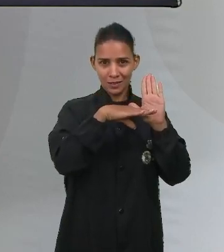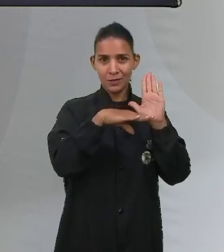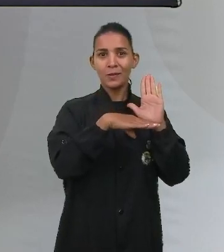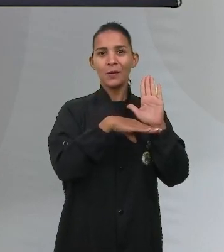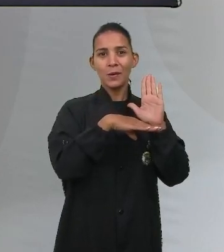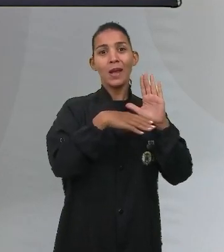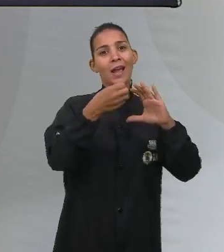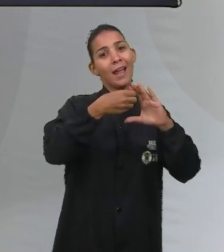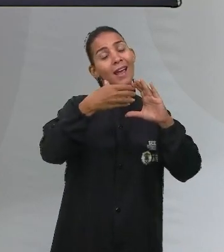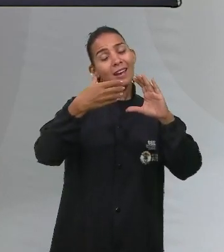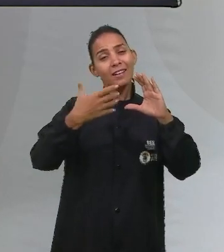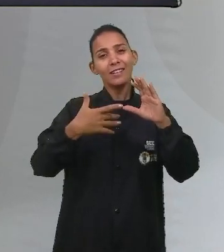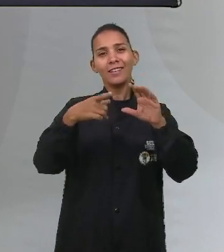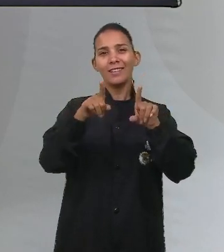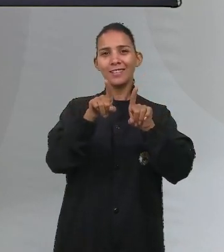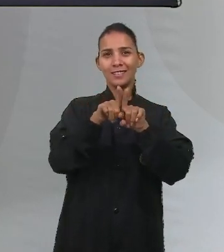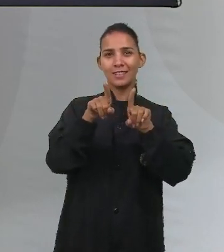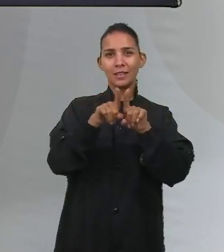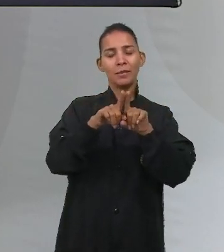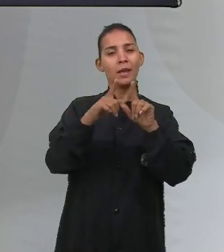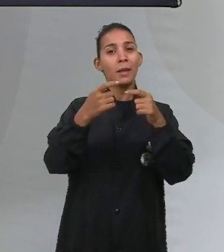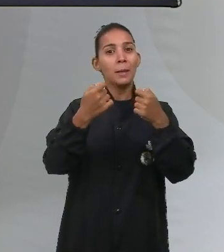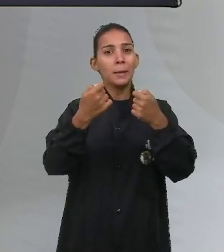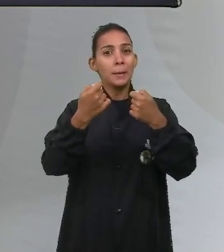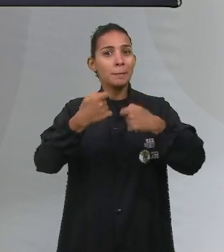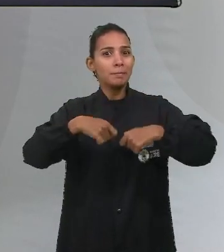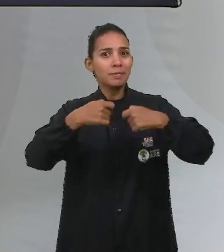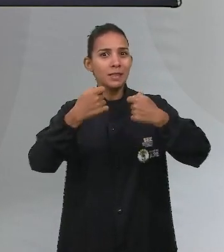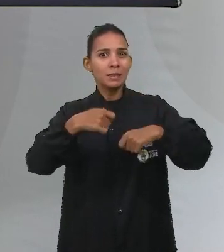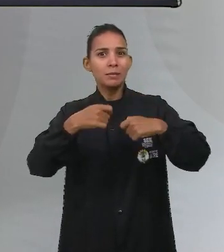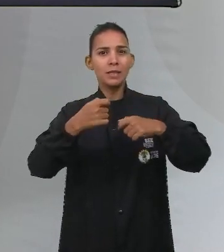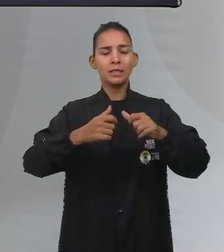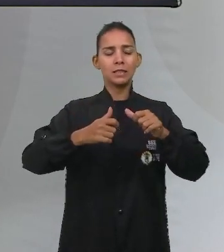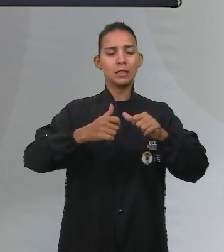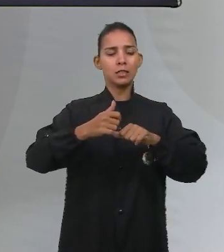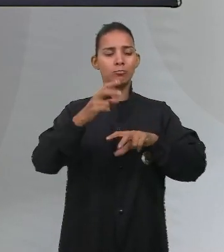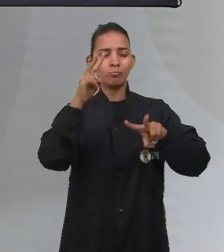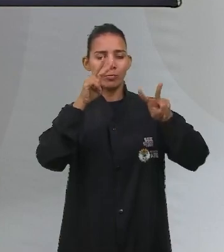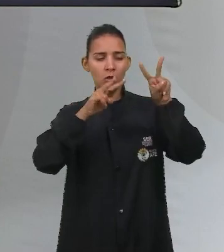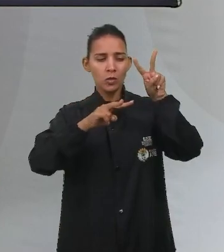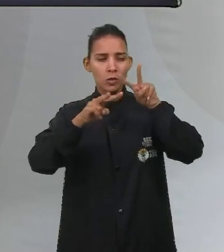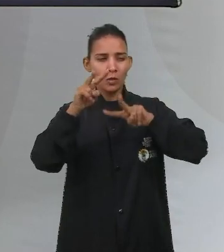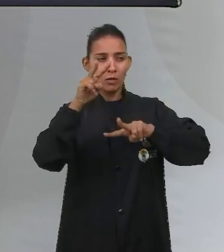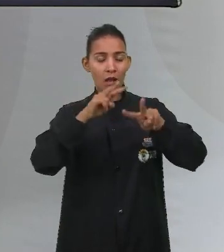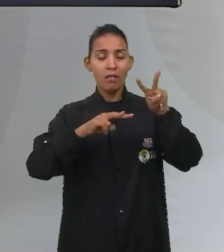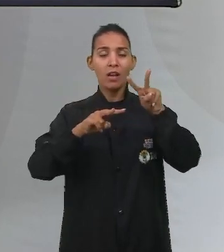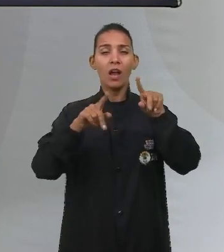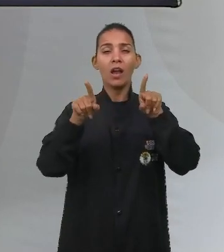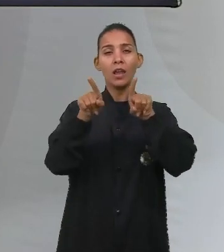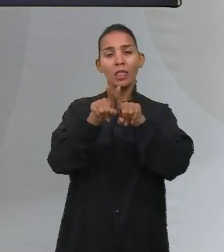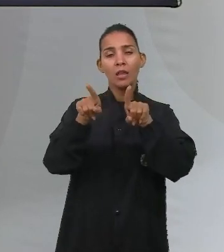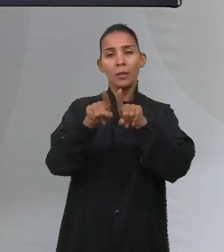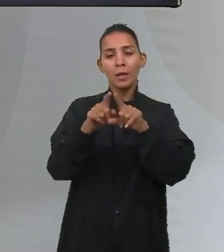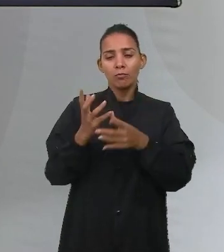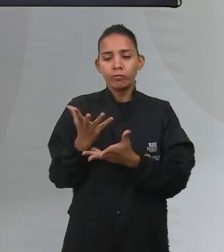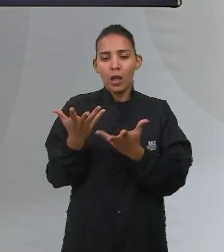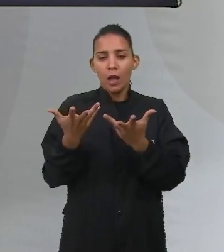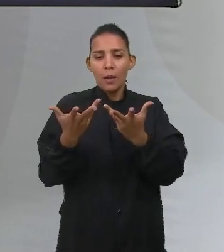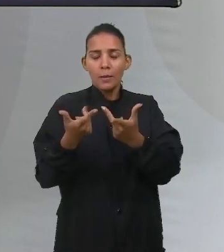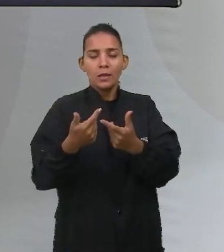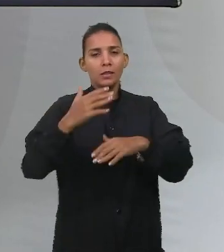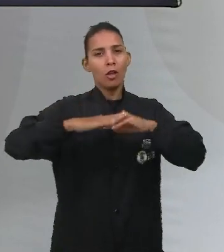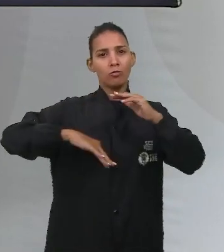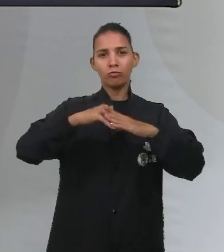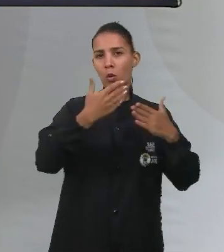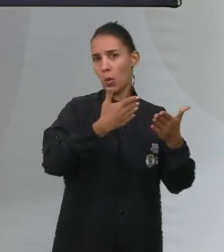algumas características que acabam, digamos assim, sendo necessárias a todo e qualquer profissional. E uma